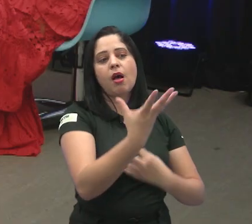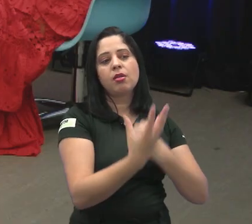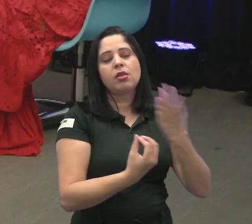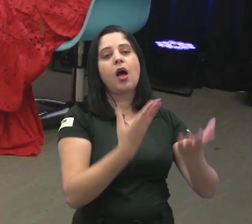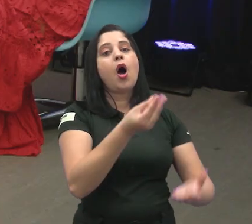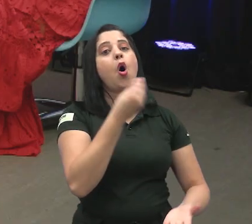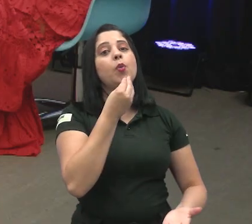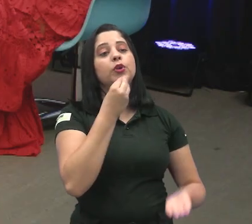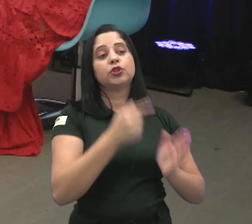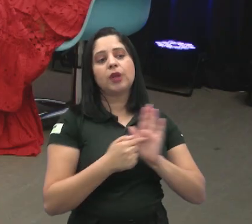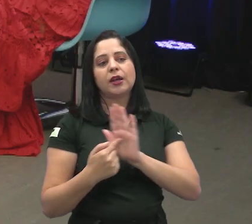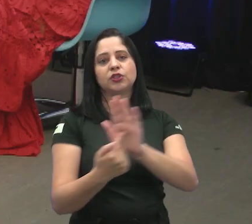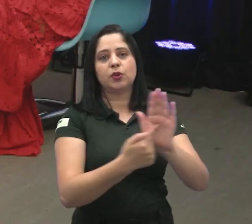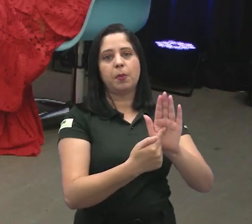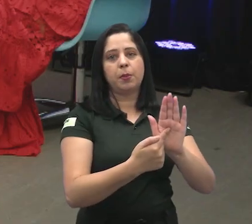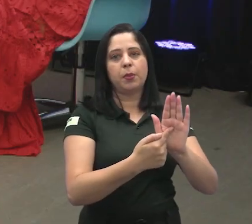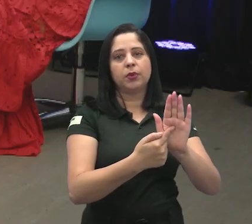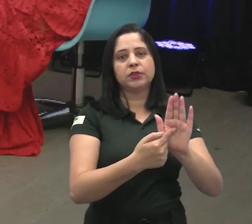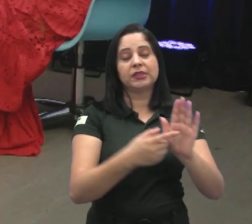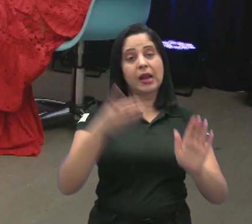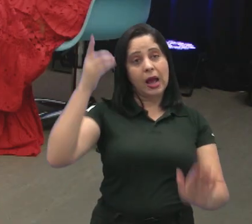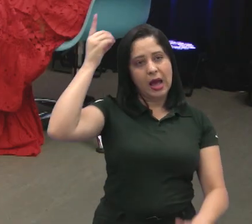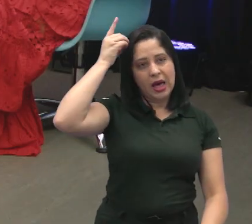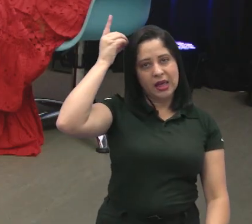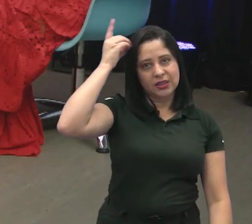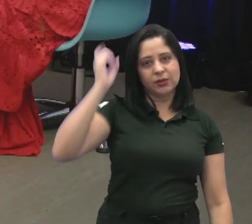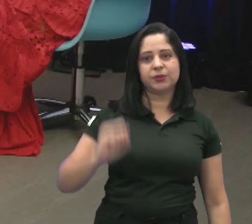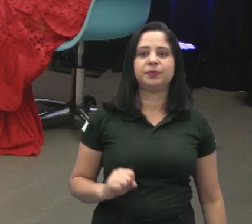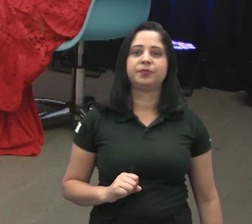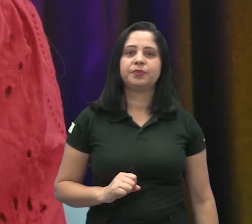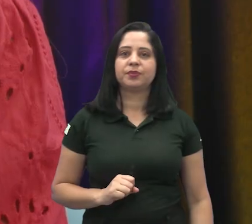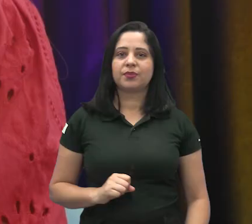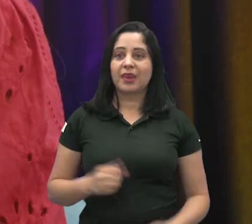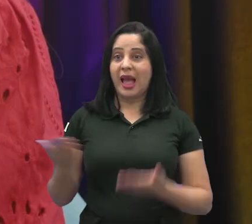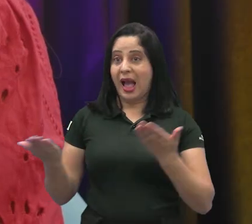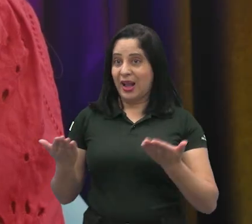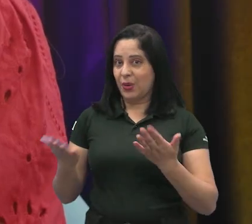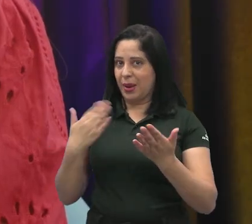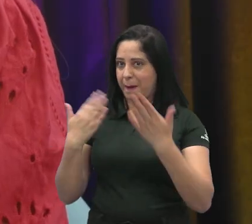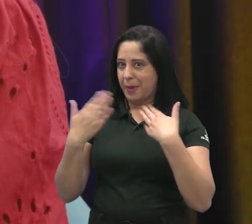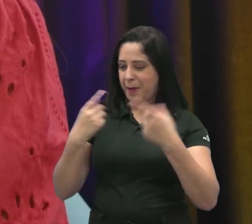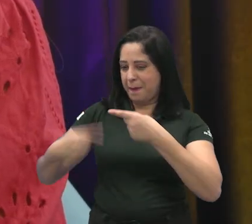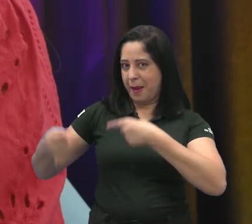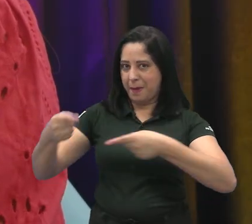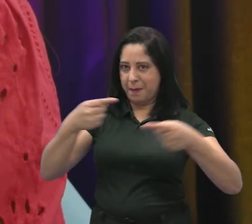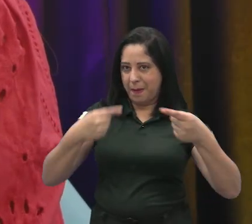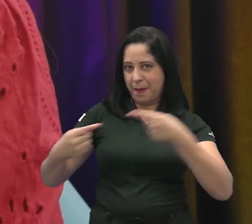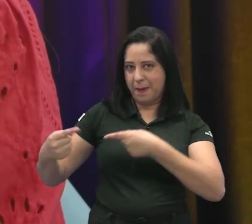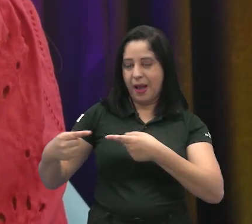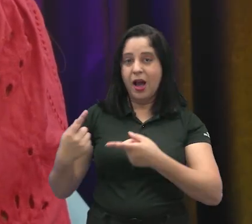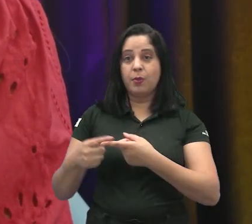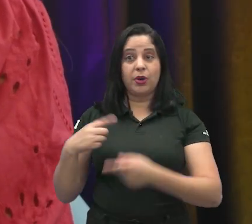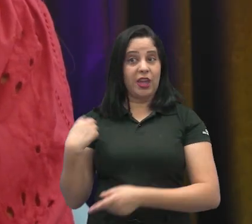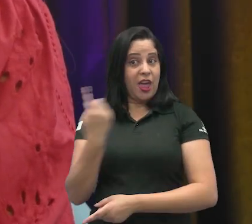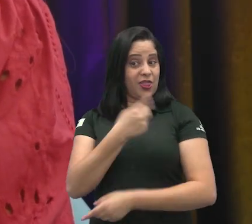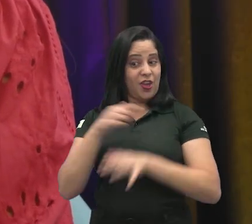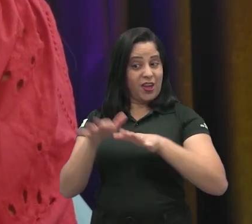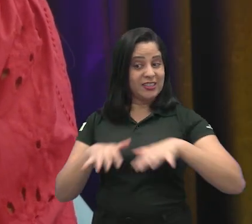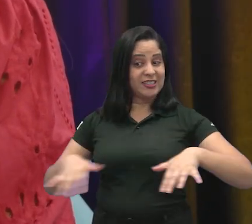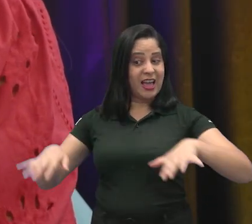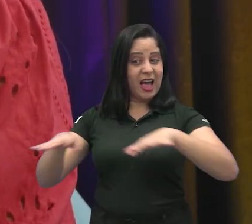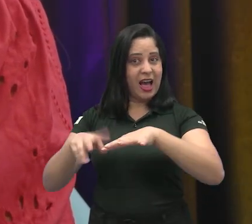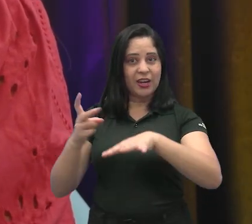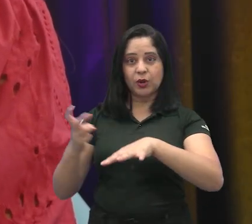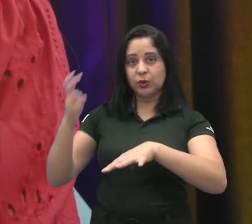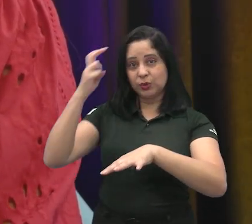o tanto de talento que a nossa cidade tem. Exatamente. Vamos fazer um debate aqui, nós todos, que somos todos da cultura, porque apesar de eu